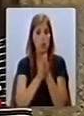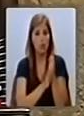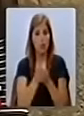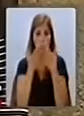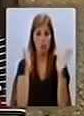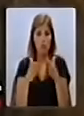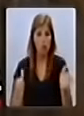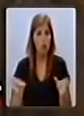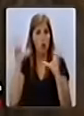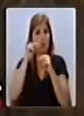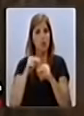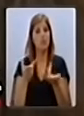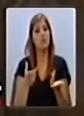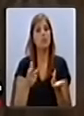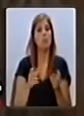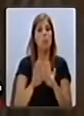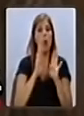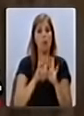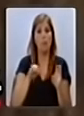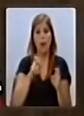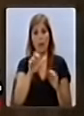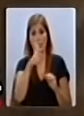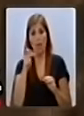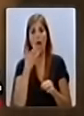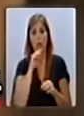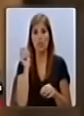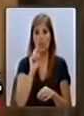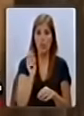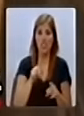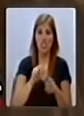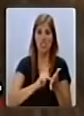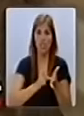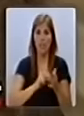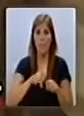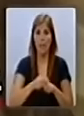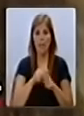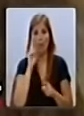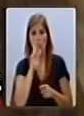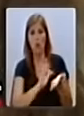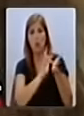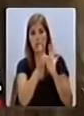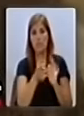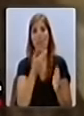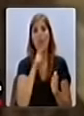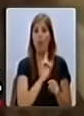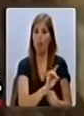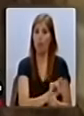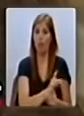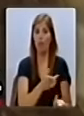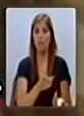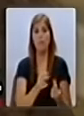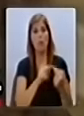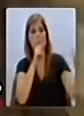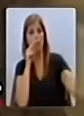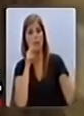portas, vai também Marta Ferreira, aluna do 3º ano de Engenharia Mecânica, que viu no Brasil e na familiaridade da língua uma ponte para